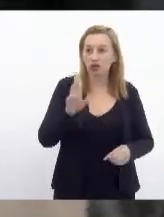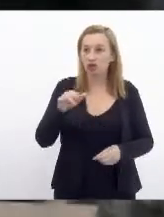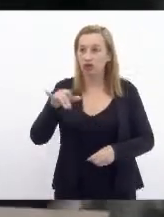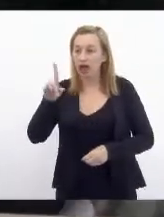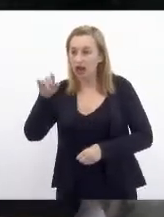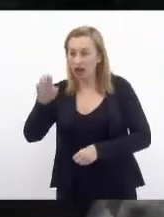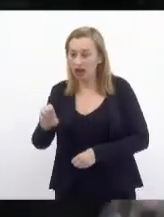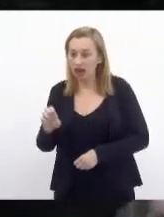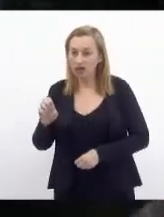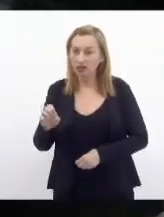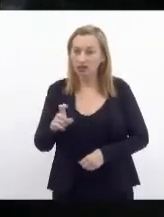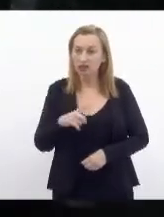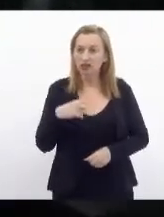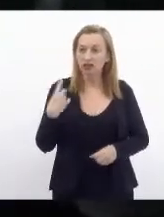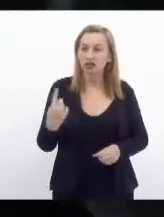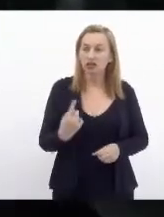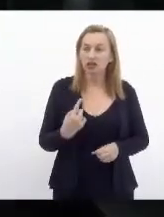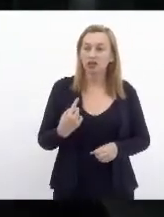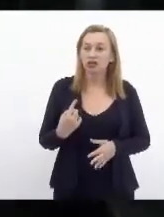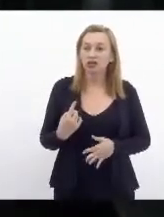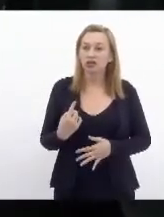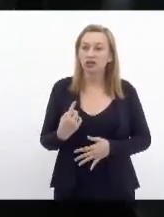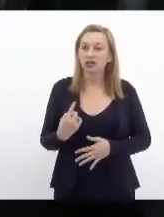nossa conferência,